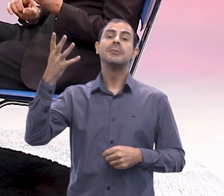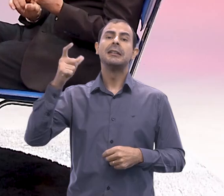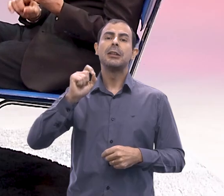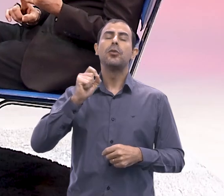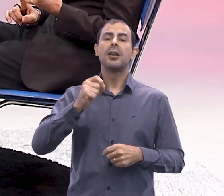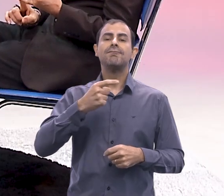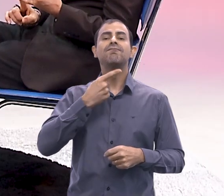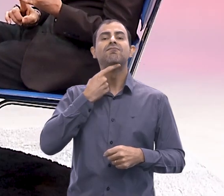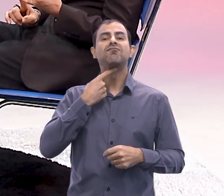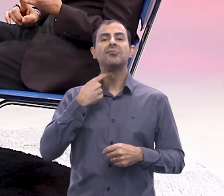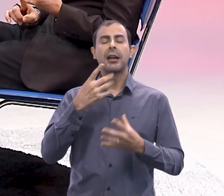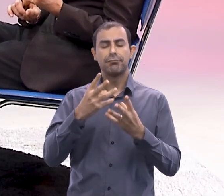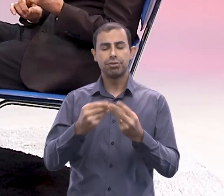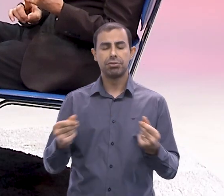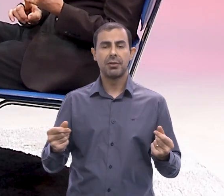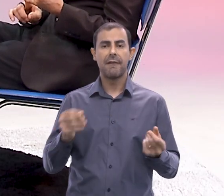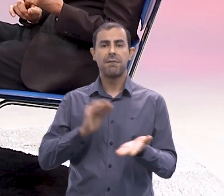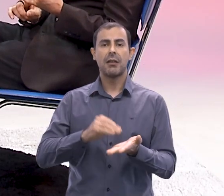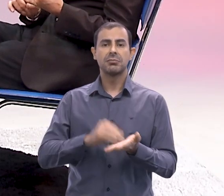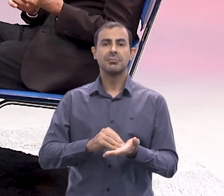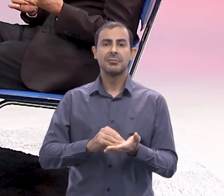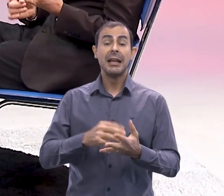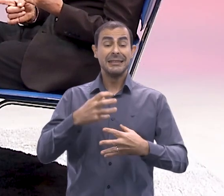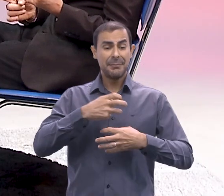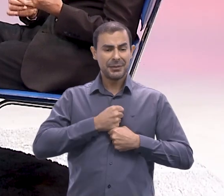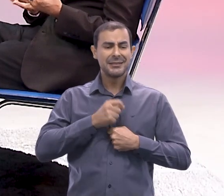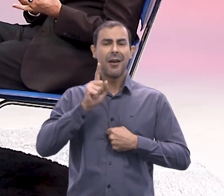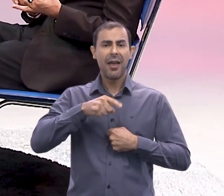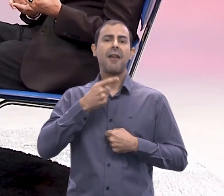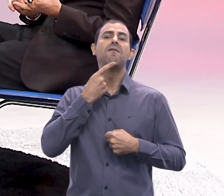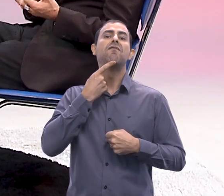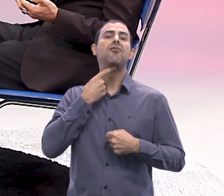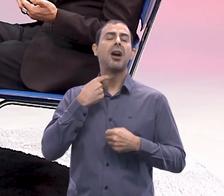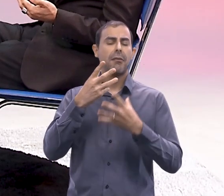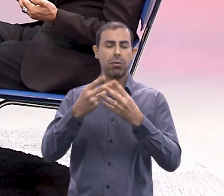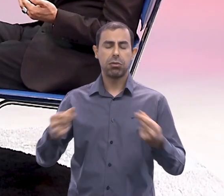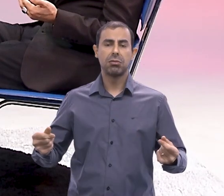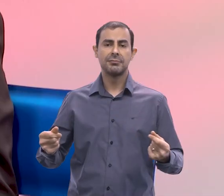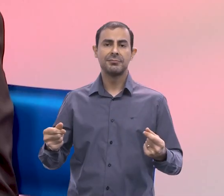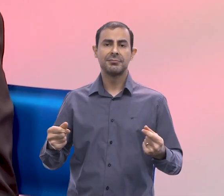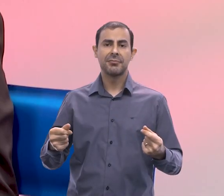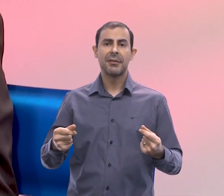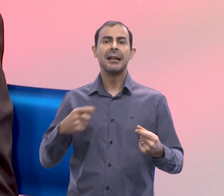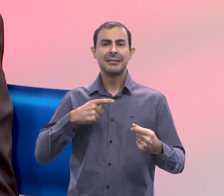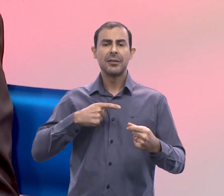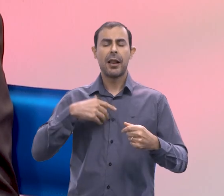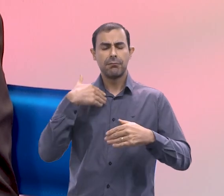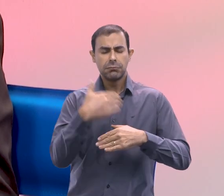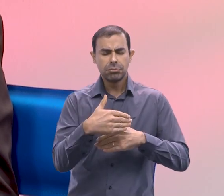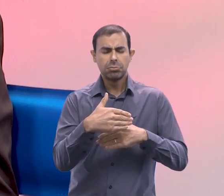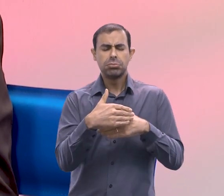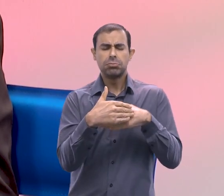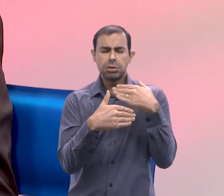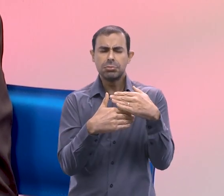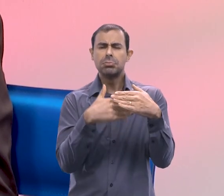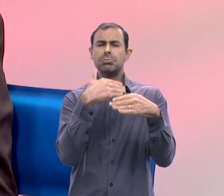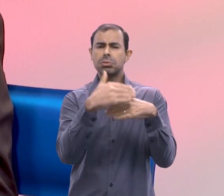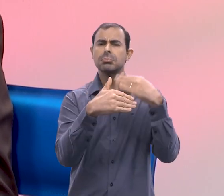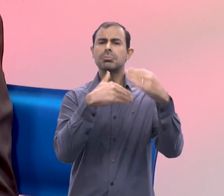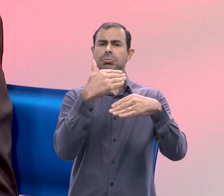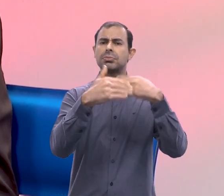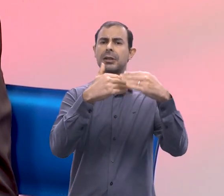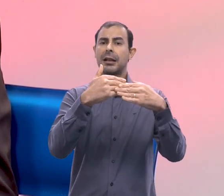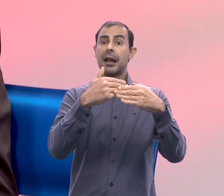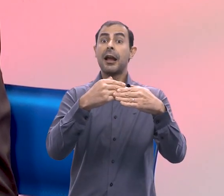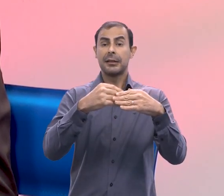Principalmente o desânimo. A depressão é a doença do desânimo. Ela é progressiva, sistêmica e letal. Vai